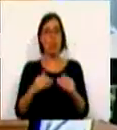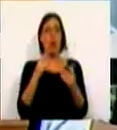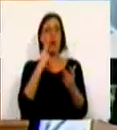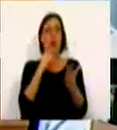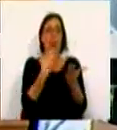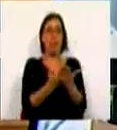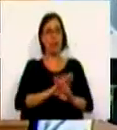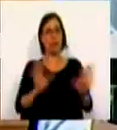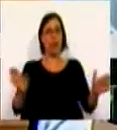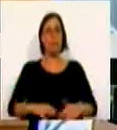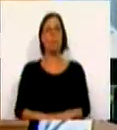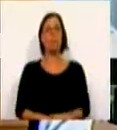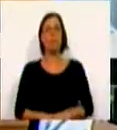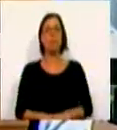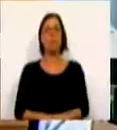atribuído.